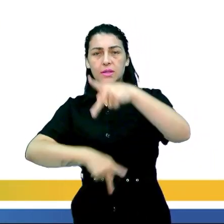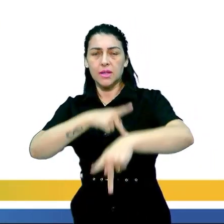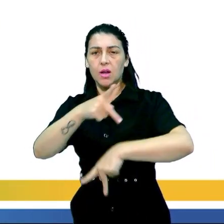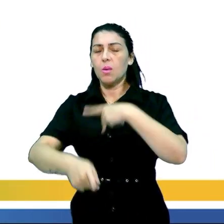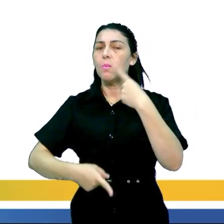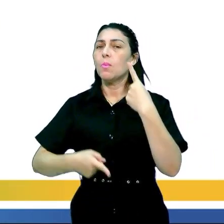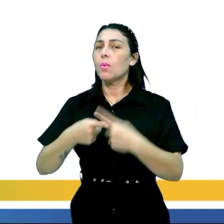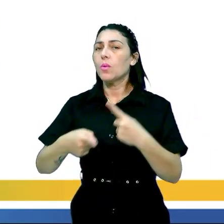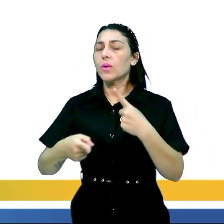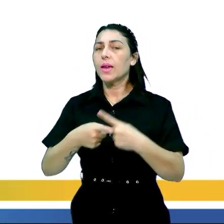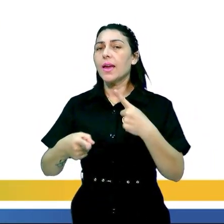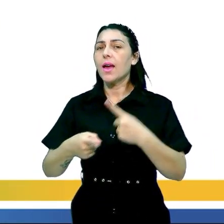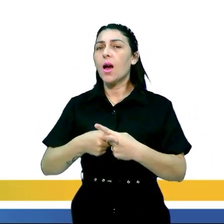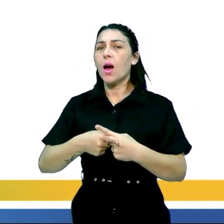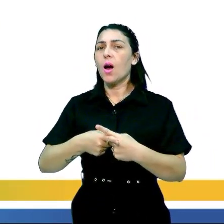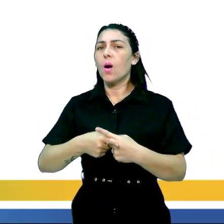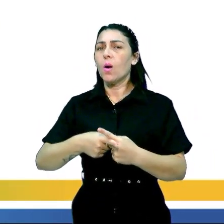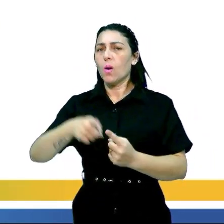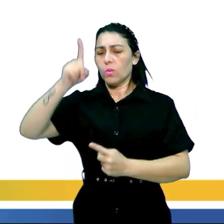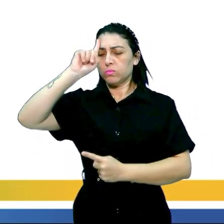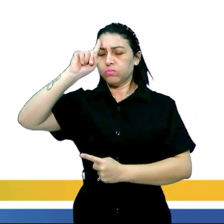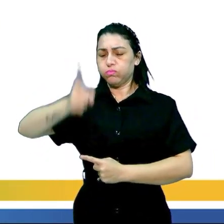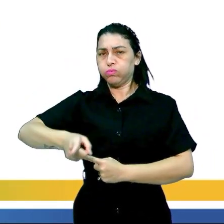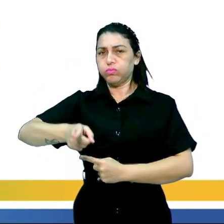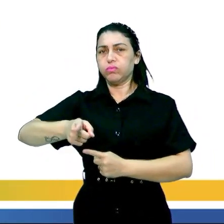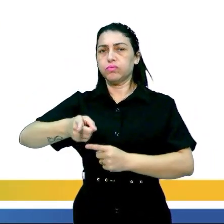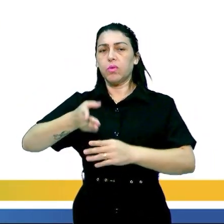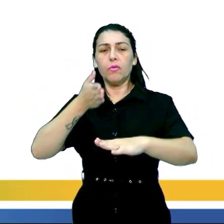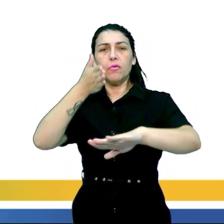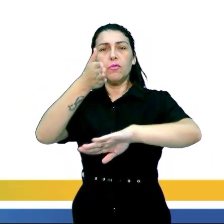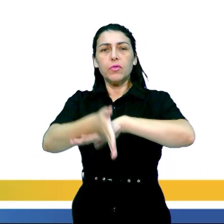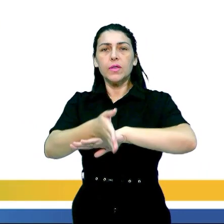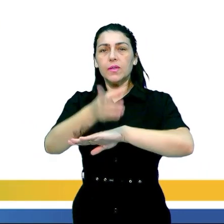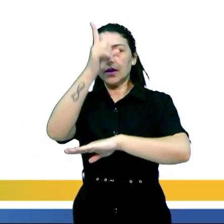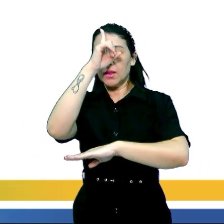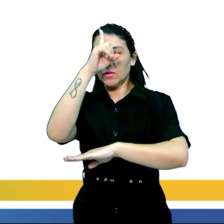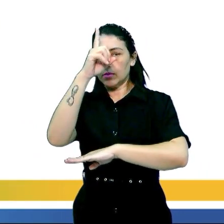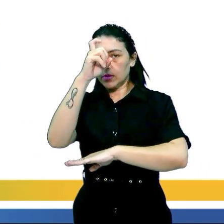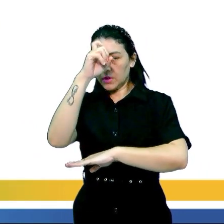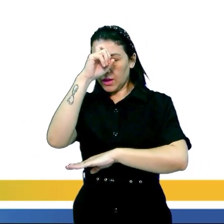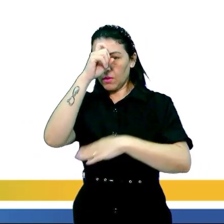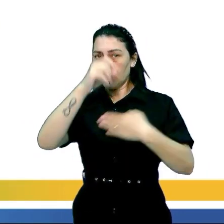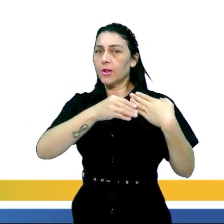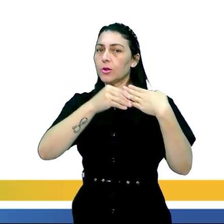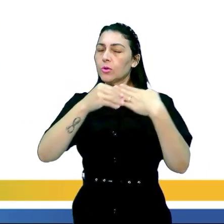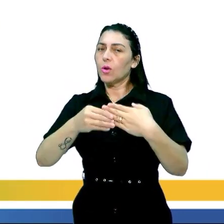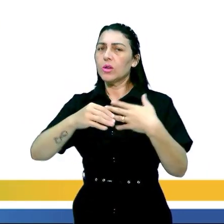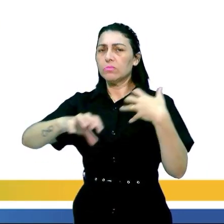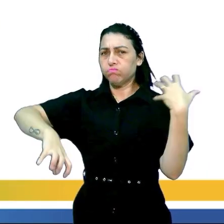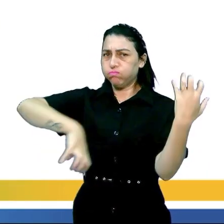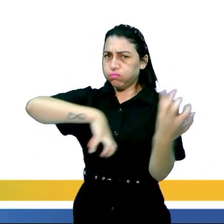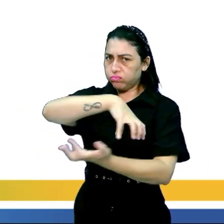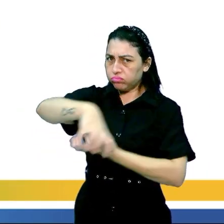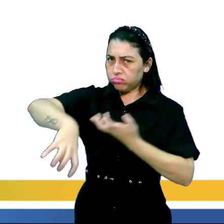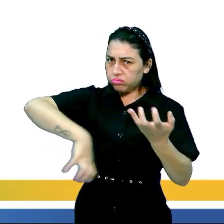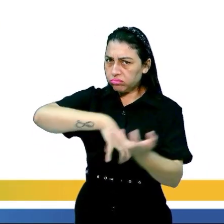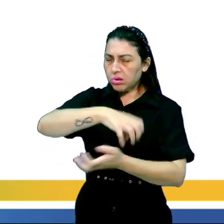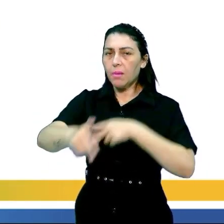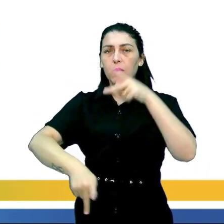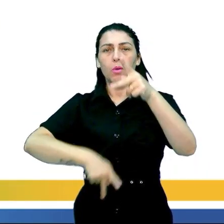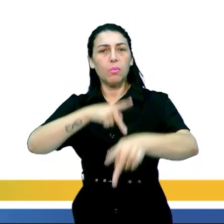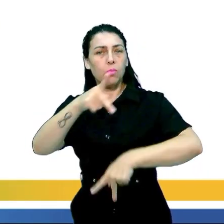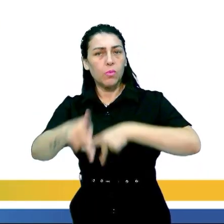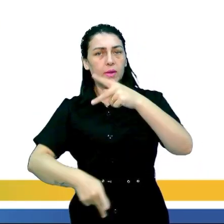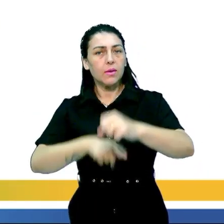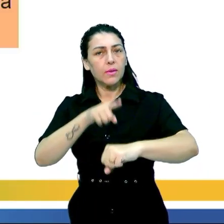foi justamente quando o ditador da época fez uma visita no hospital. Então, isso trouxe muita revolta à